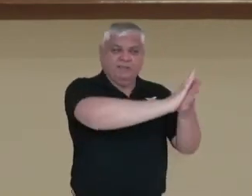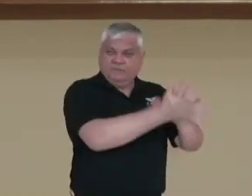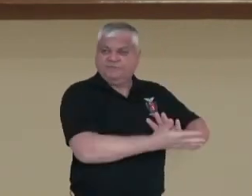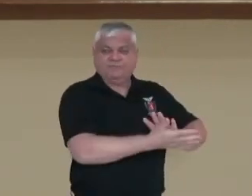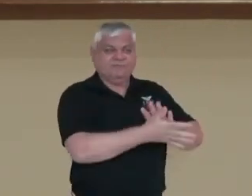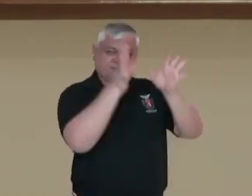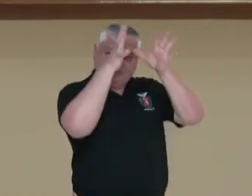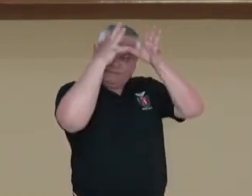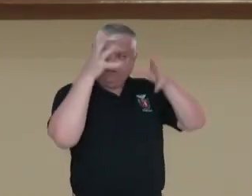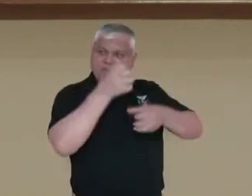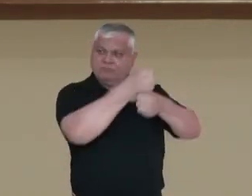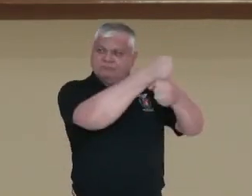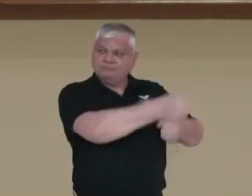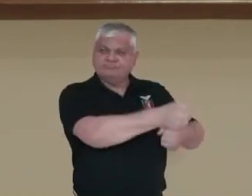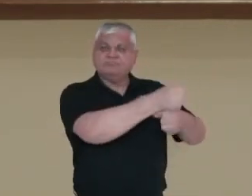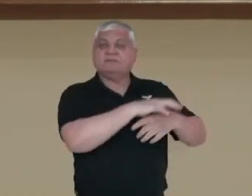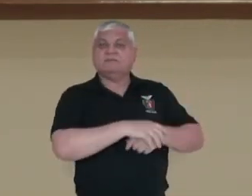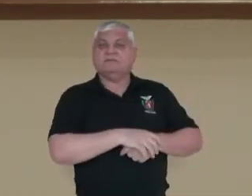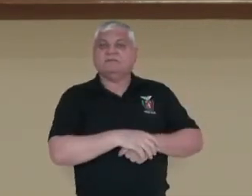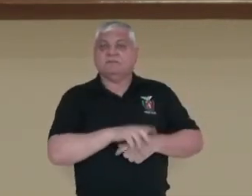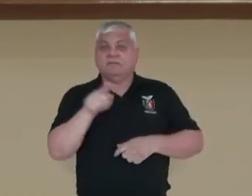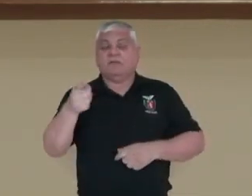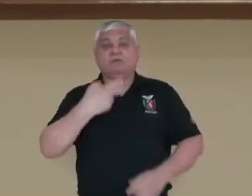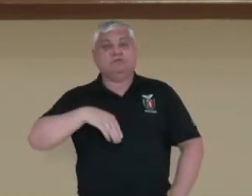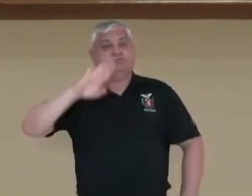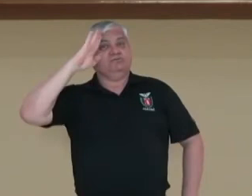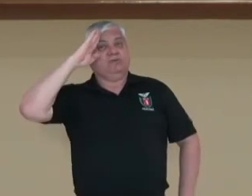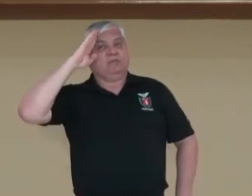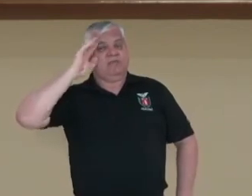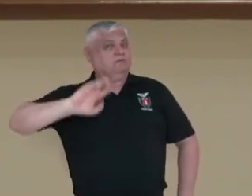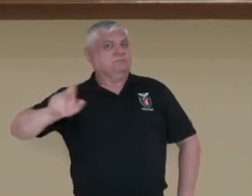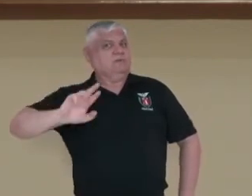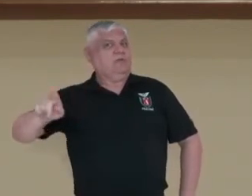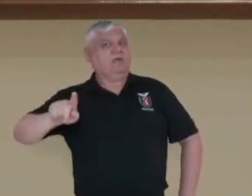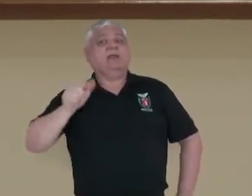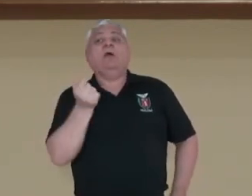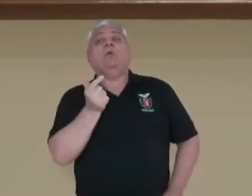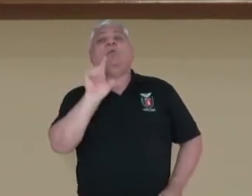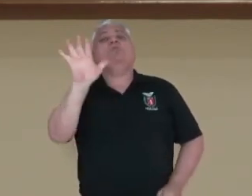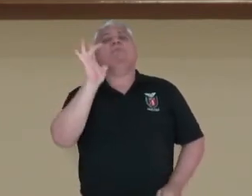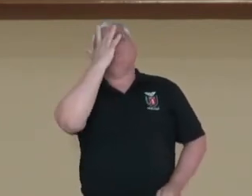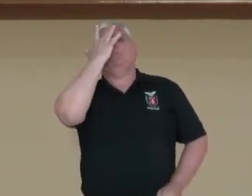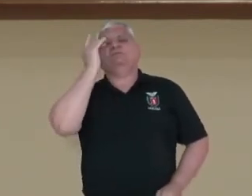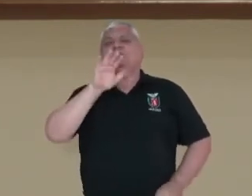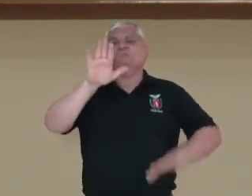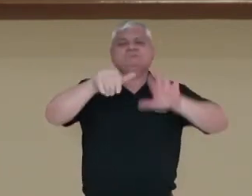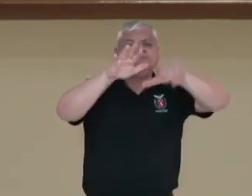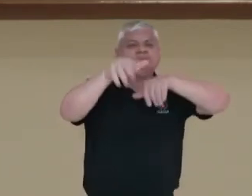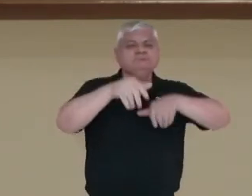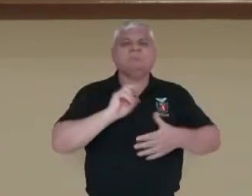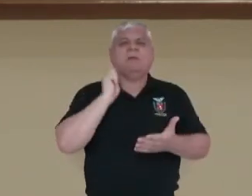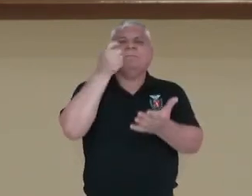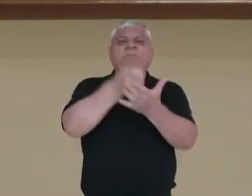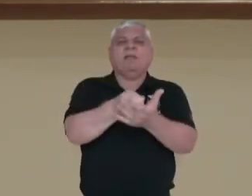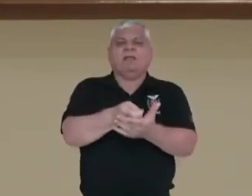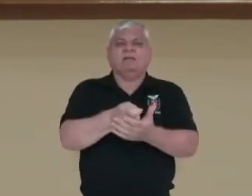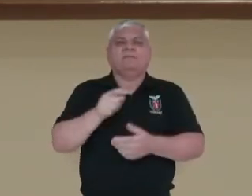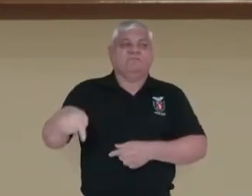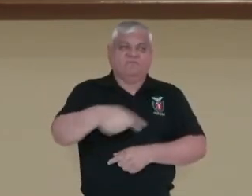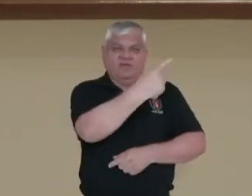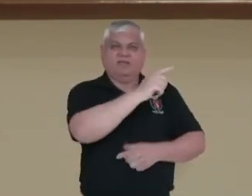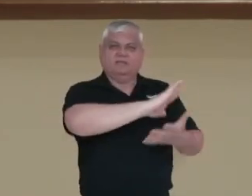soldados, não faziam parte do exército brasileiro, né? Não, eram pessoas pagas para aquela função, para aquele episódio.